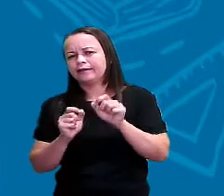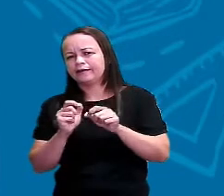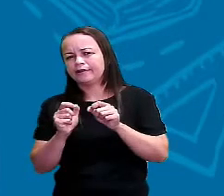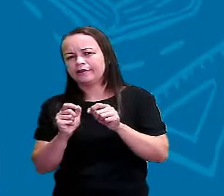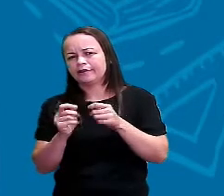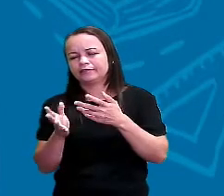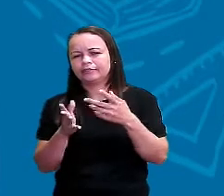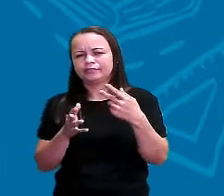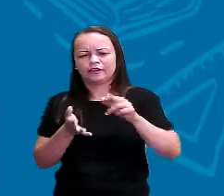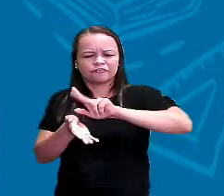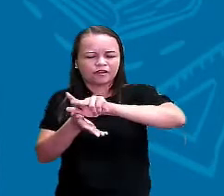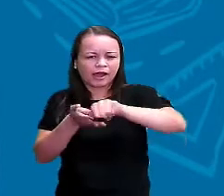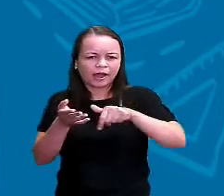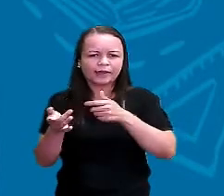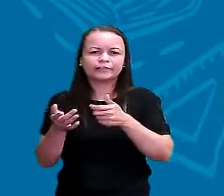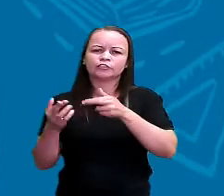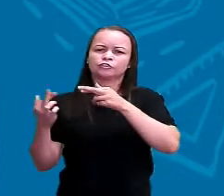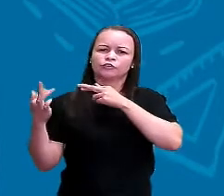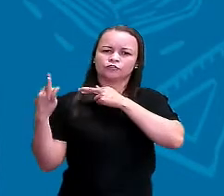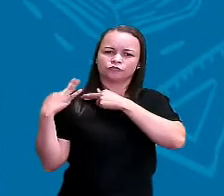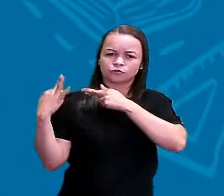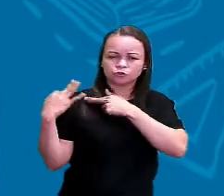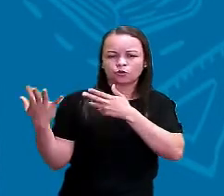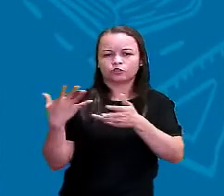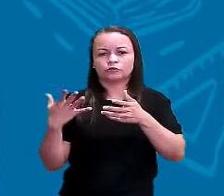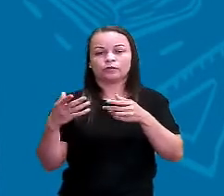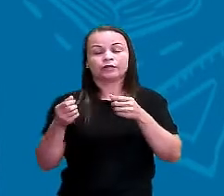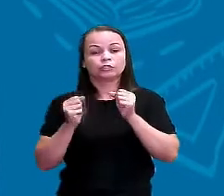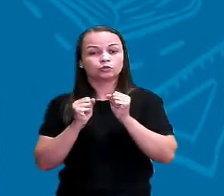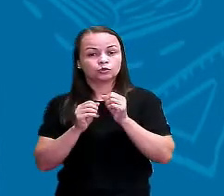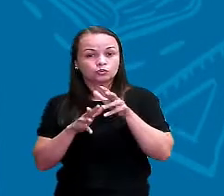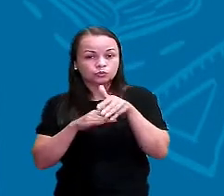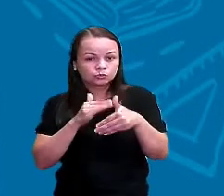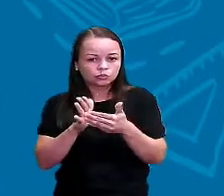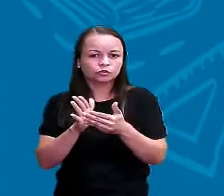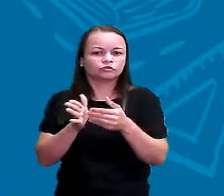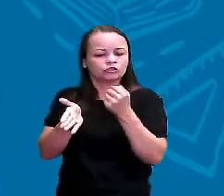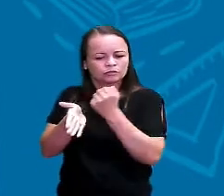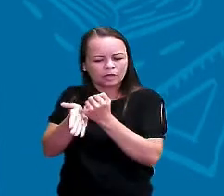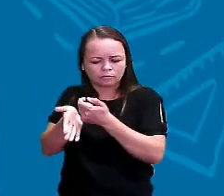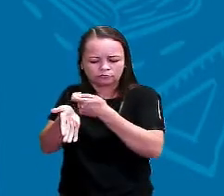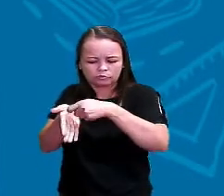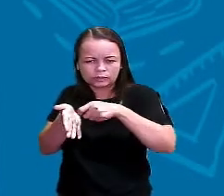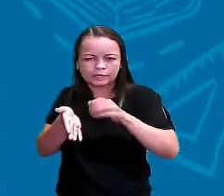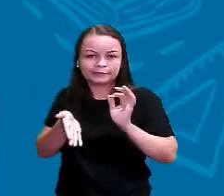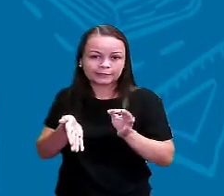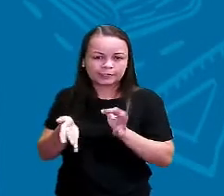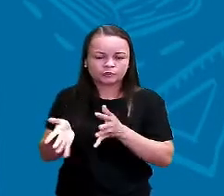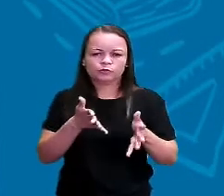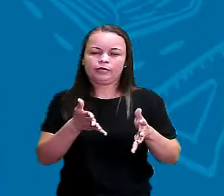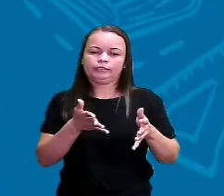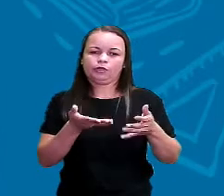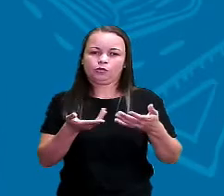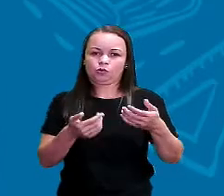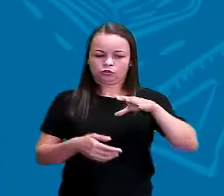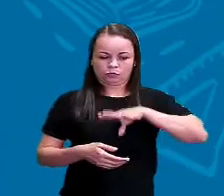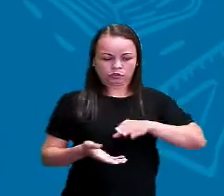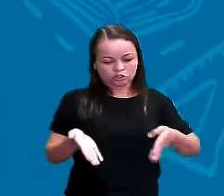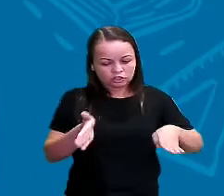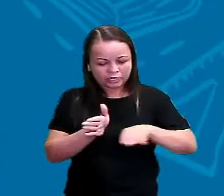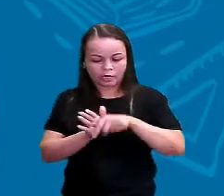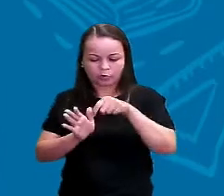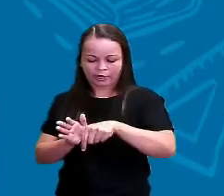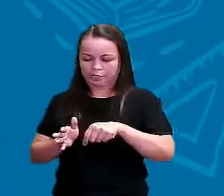várias funções para que pudesse tudo ser registrado certinho. Então, quando eles chegaram aqui, eles se sentiram os donos da terra, né? Eles não